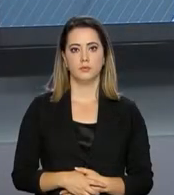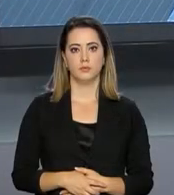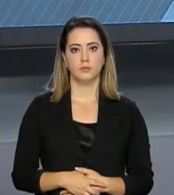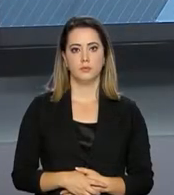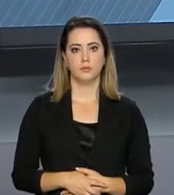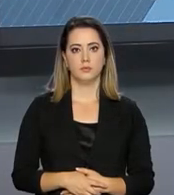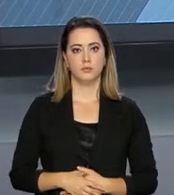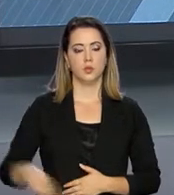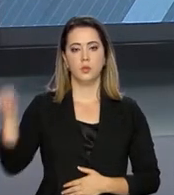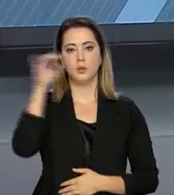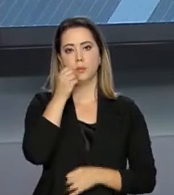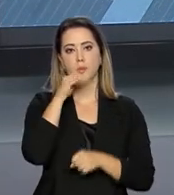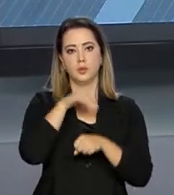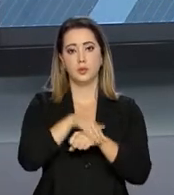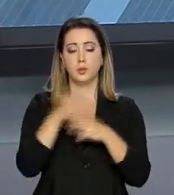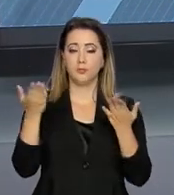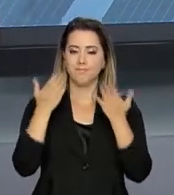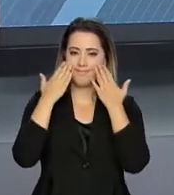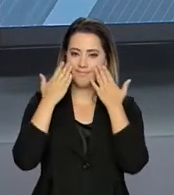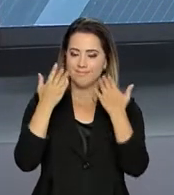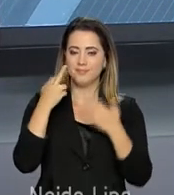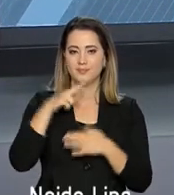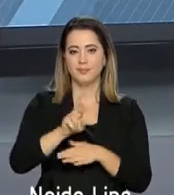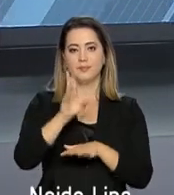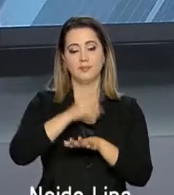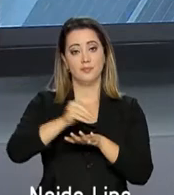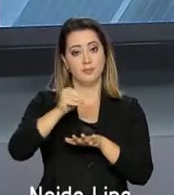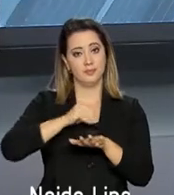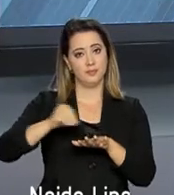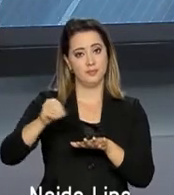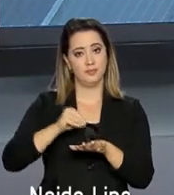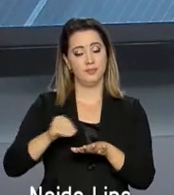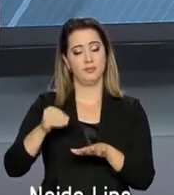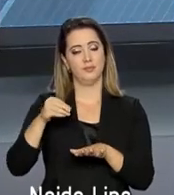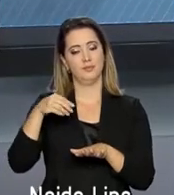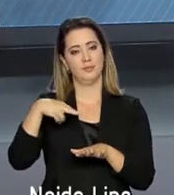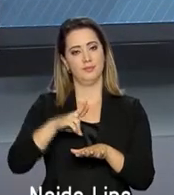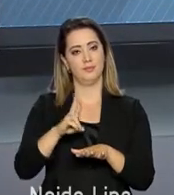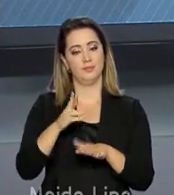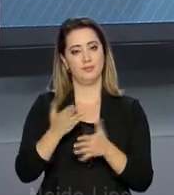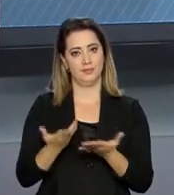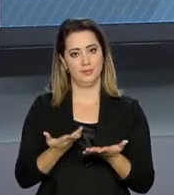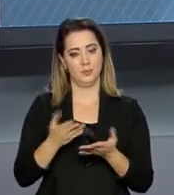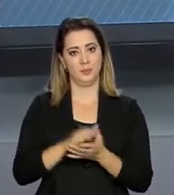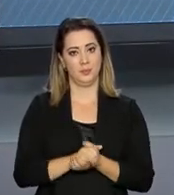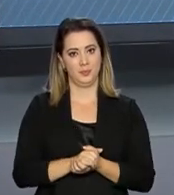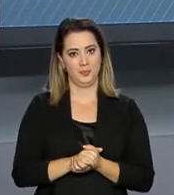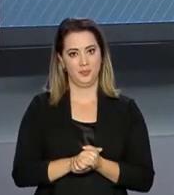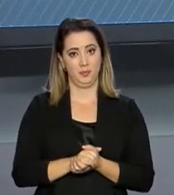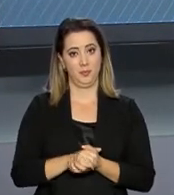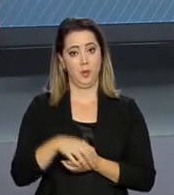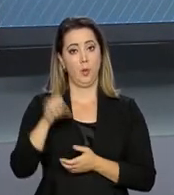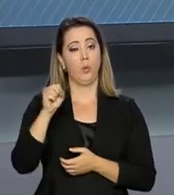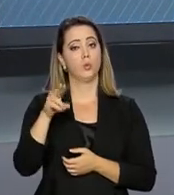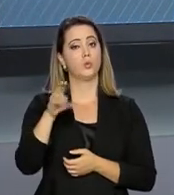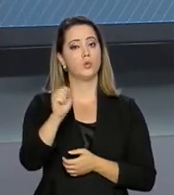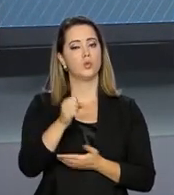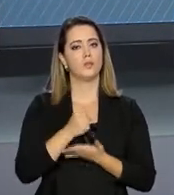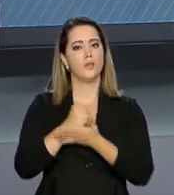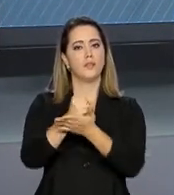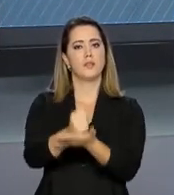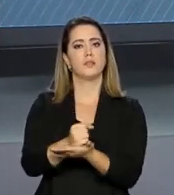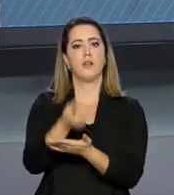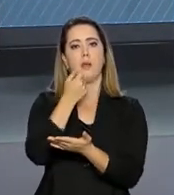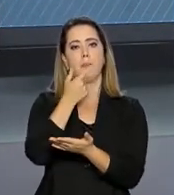olá boa noite acompanhe as notícias do governo federal aqui no repórter nbr o sistema único de saúde vai